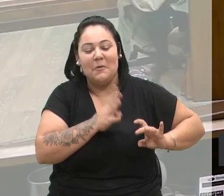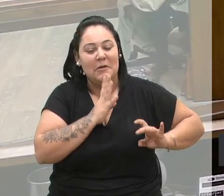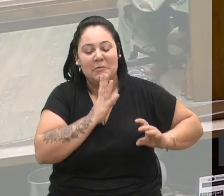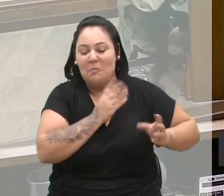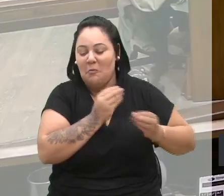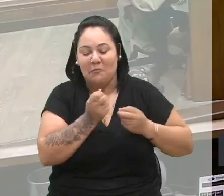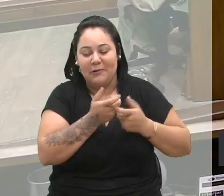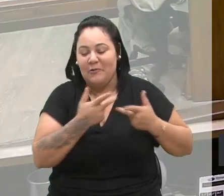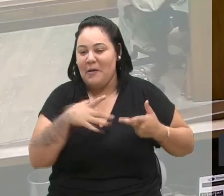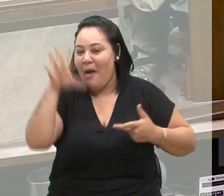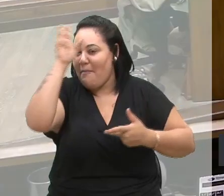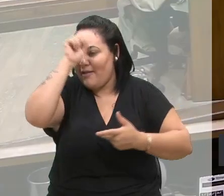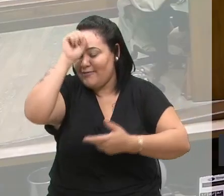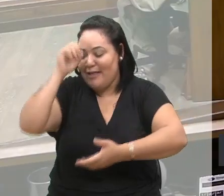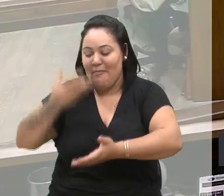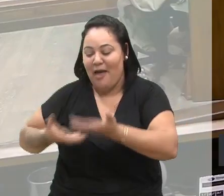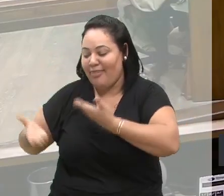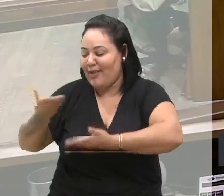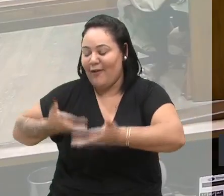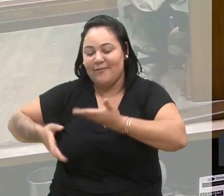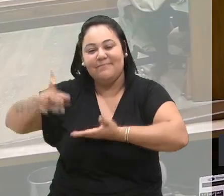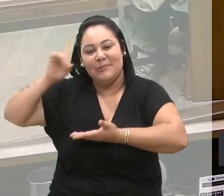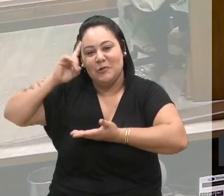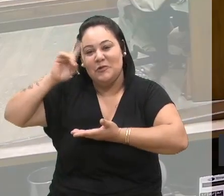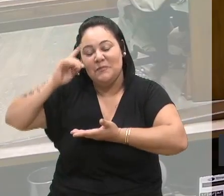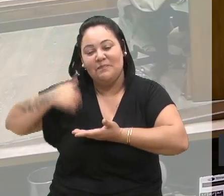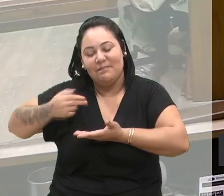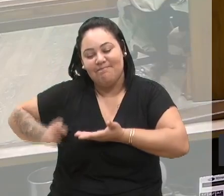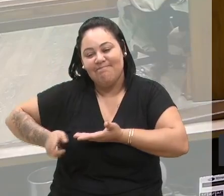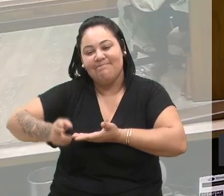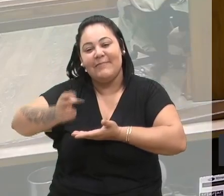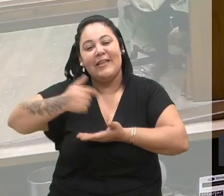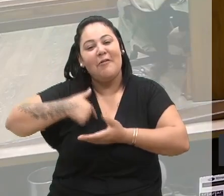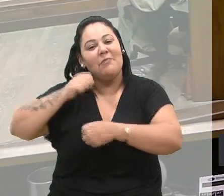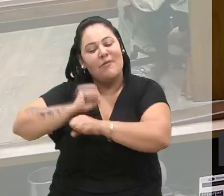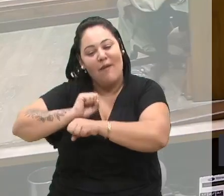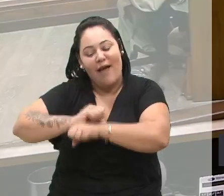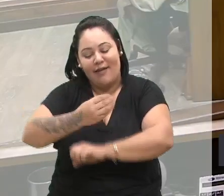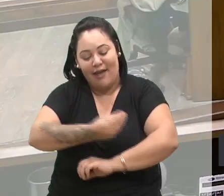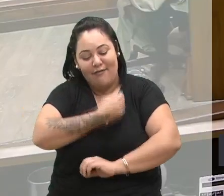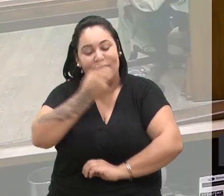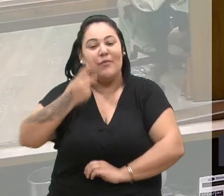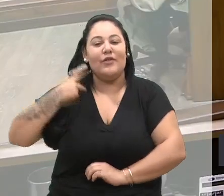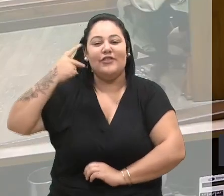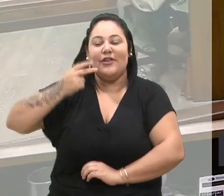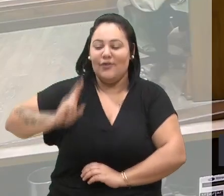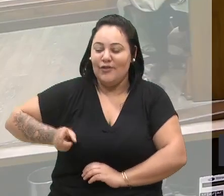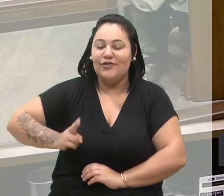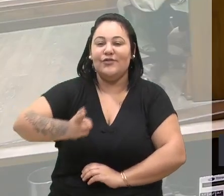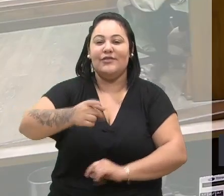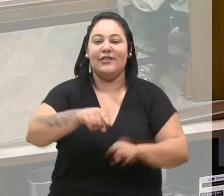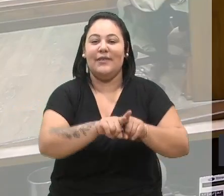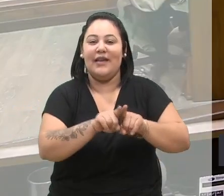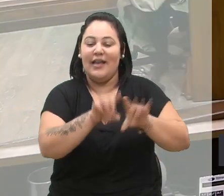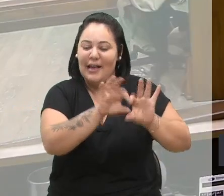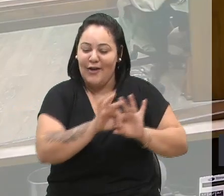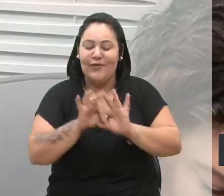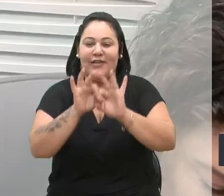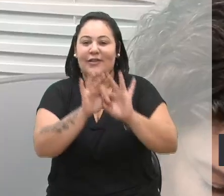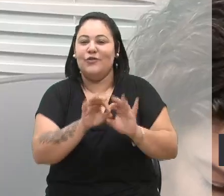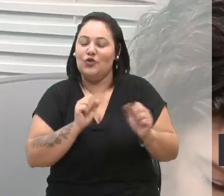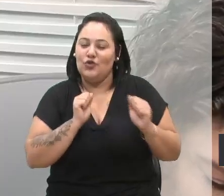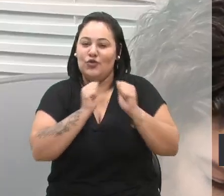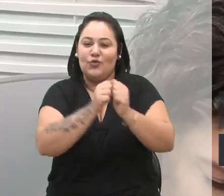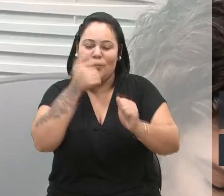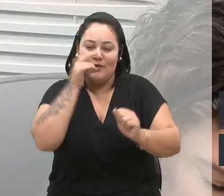causa, um aprendizado contínuo, e esperamos aí que a vida política continue e a união faz a força, e